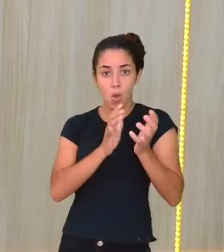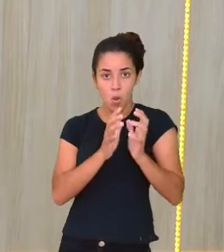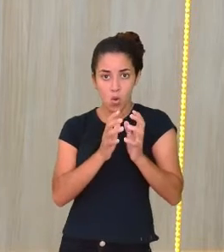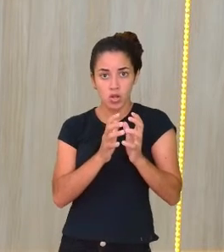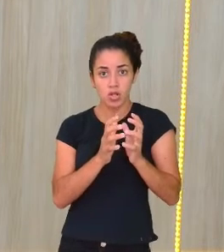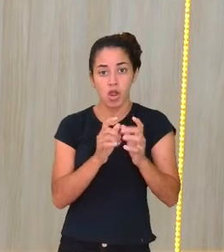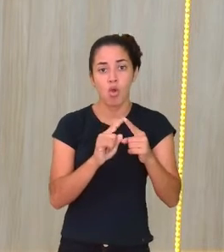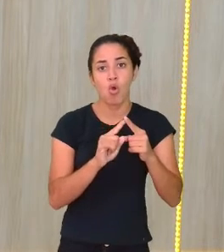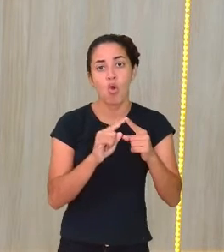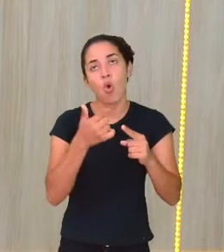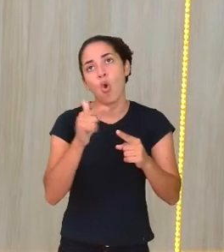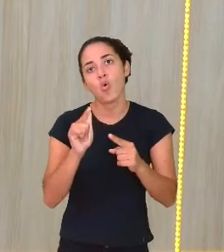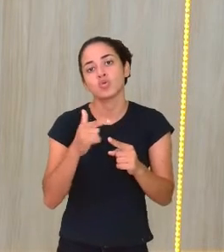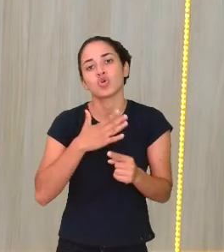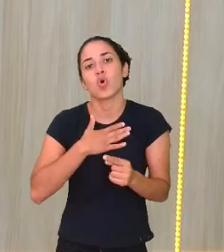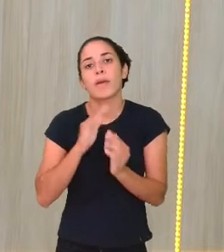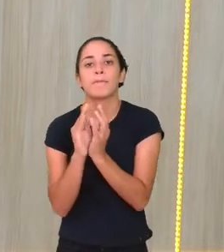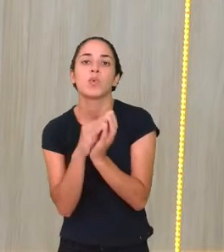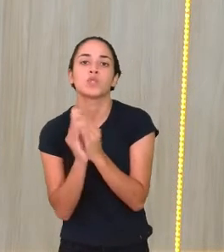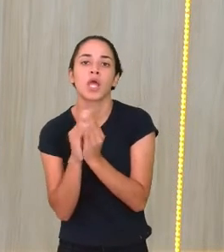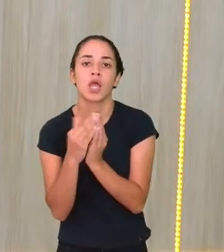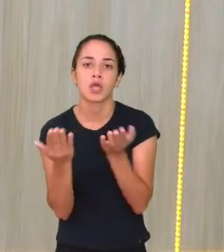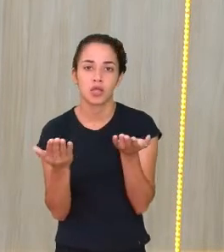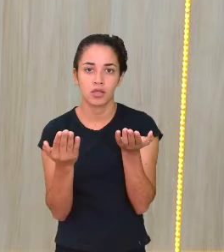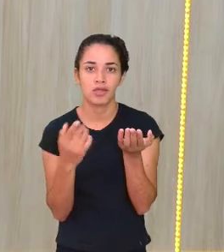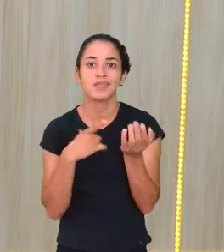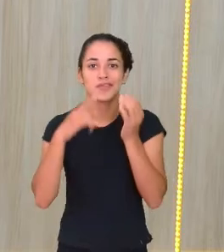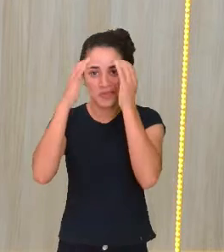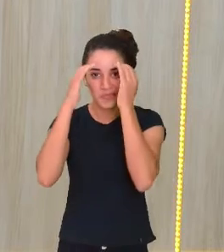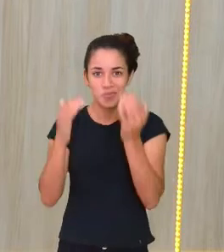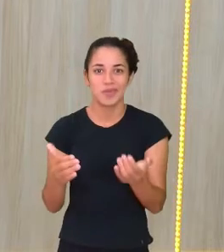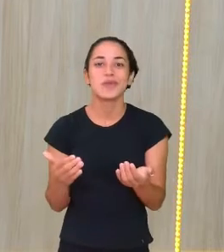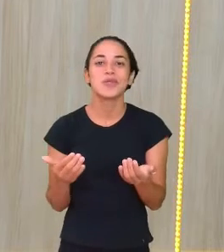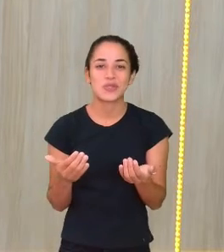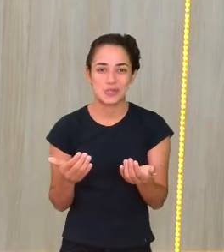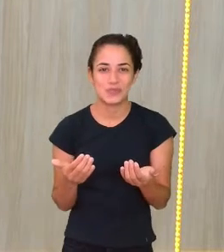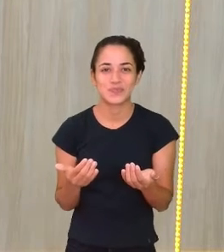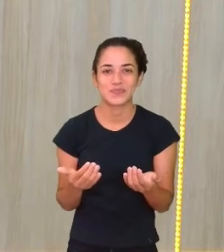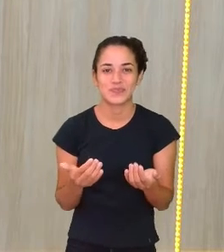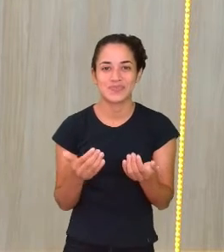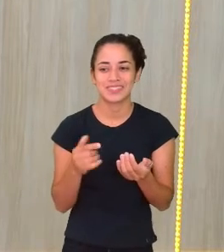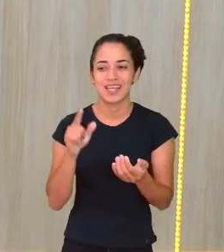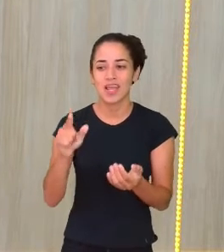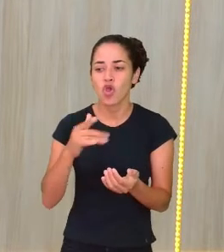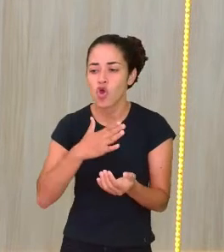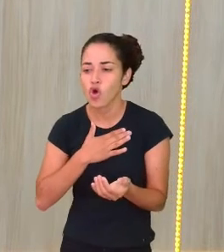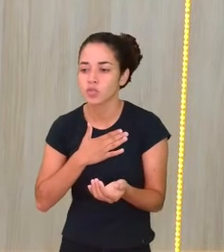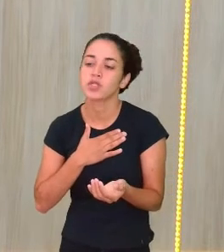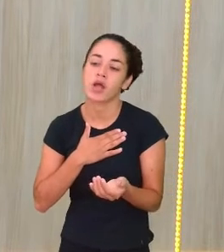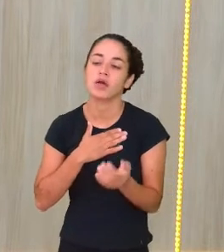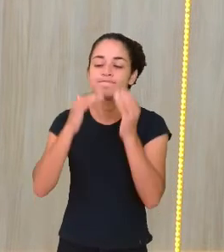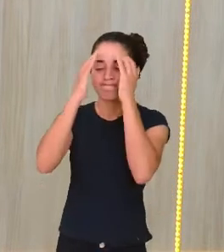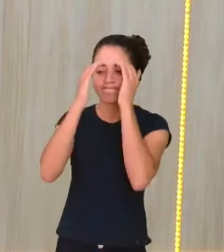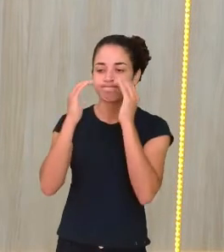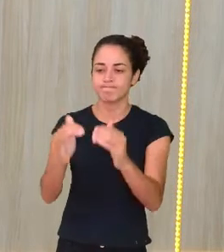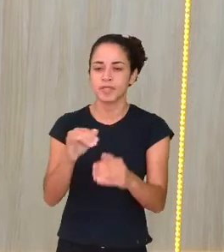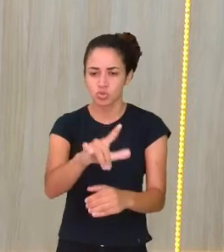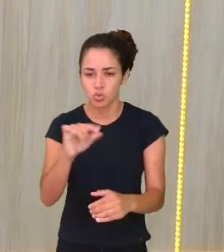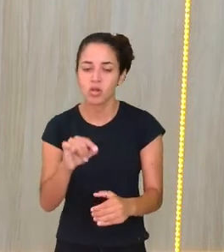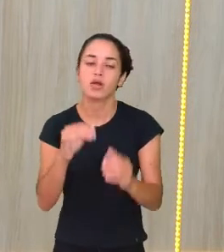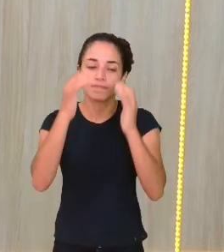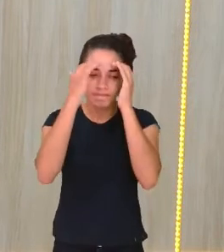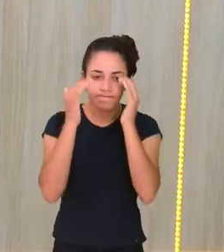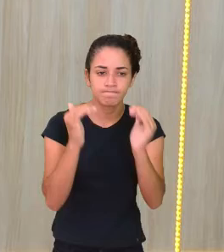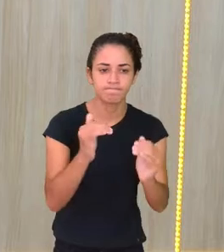outro gosta mais da boneca. Então, e esse respeito, o respeitar o gosto do outro, a escolha do outro,